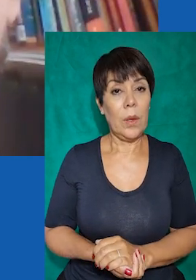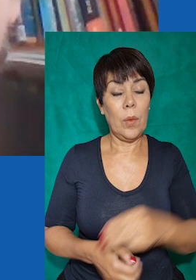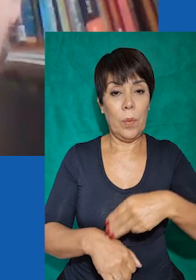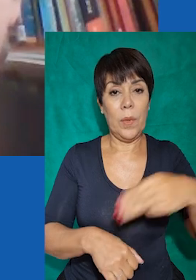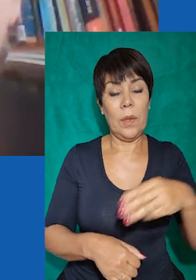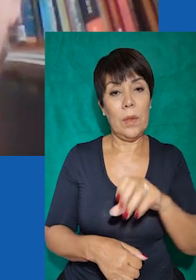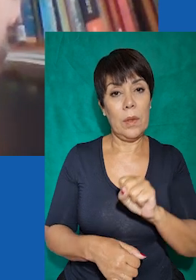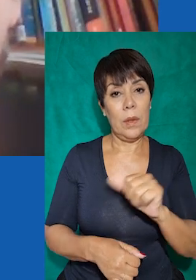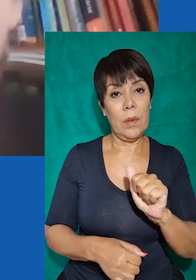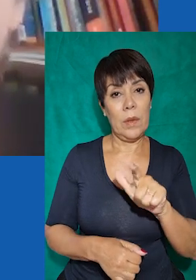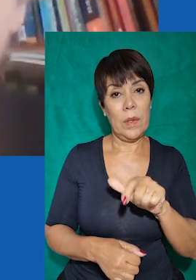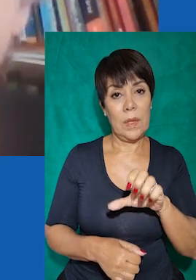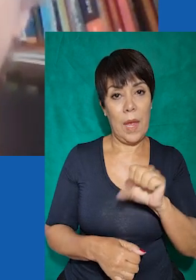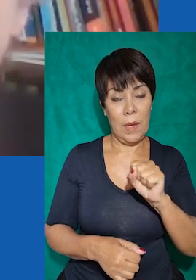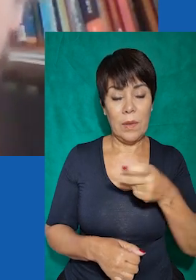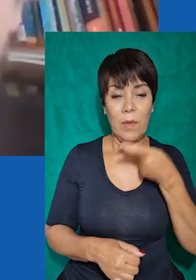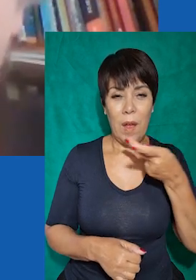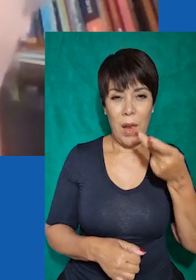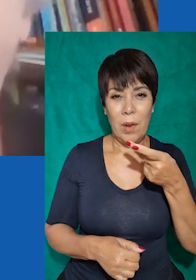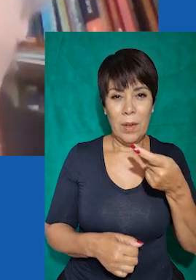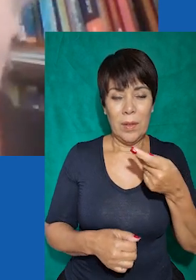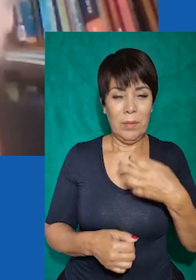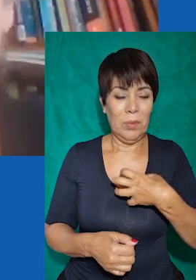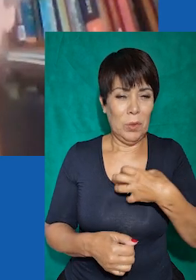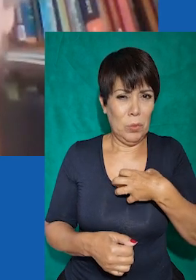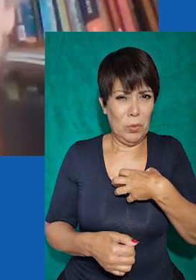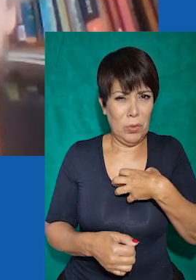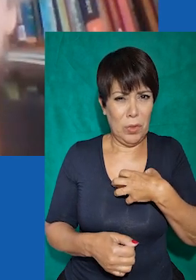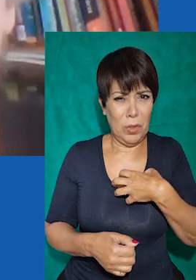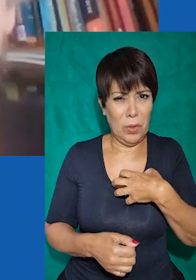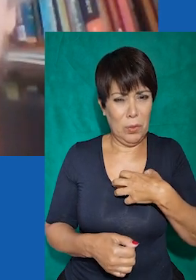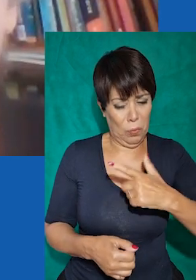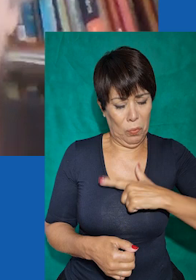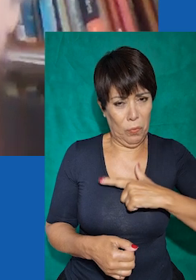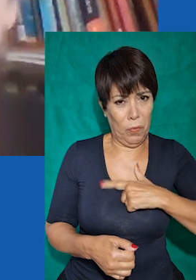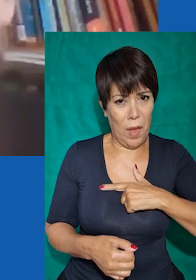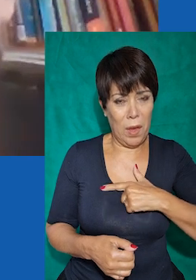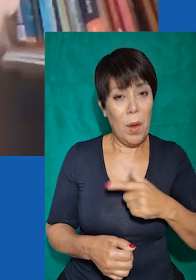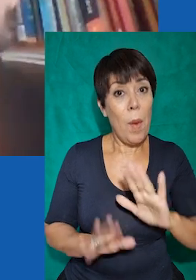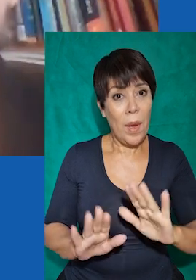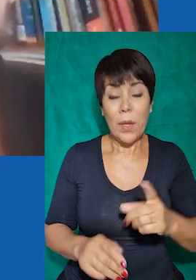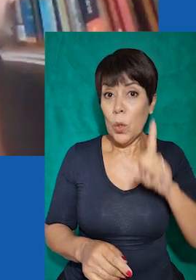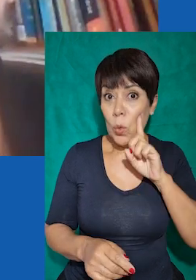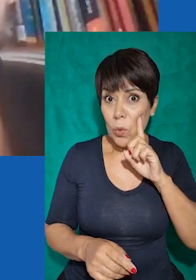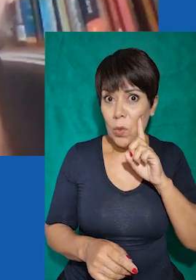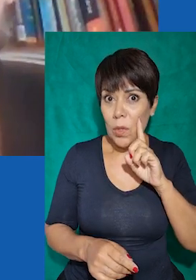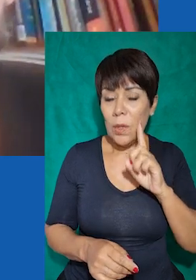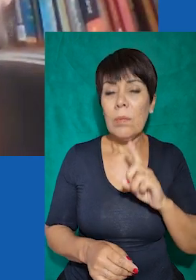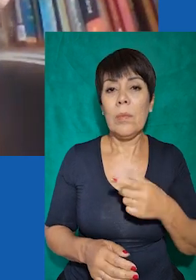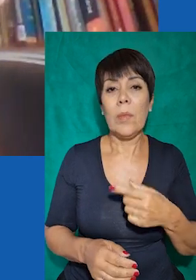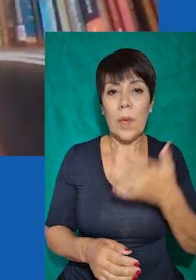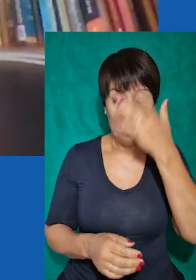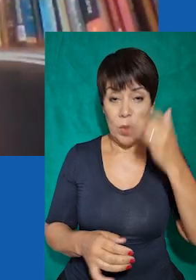Salles falou de passar a boiada, naquele mesmo dia, acho que não foi por acaso, né, mas naquele mesmo dia a